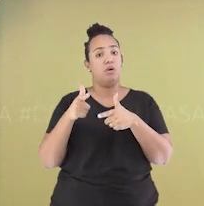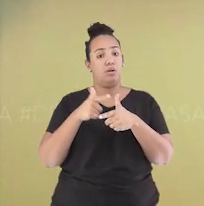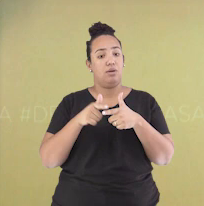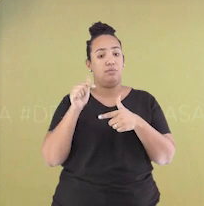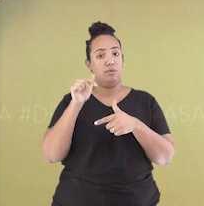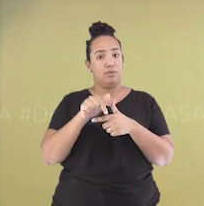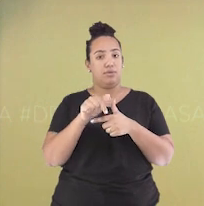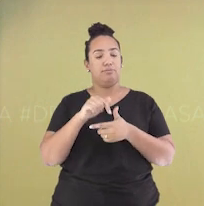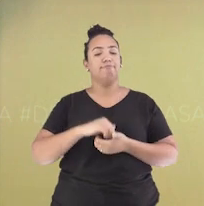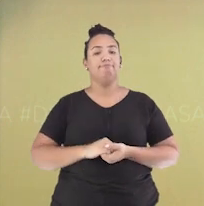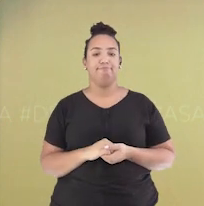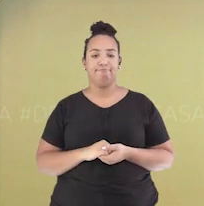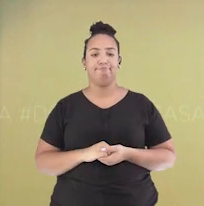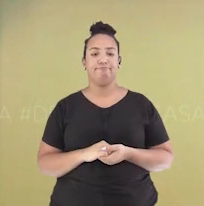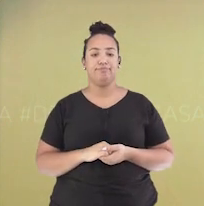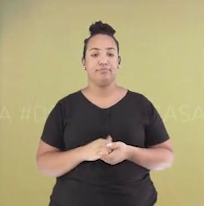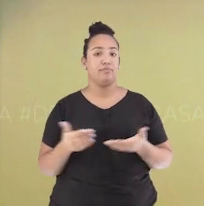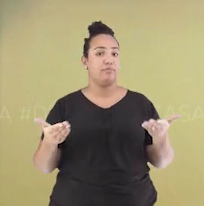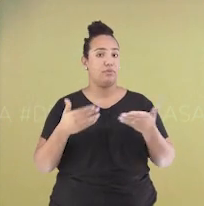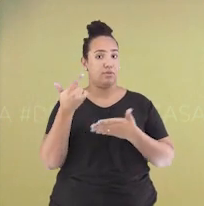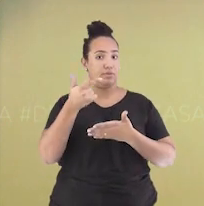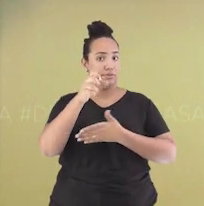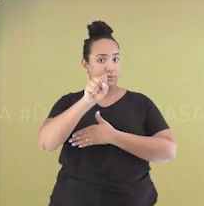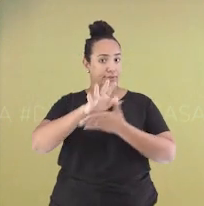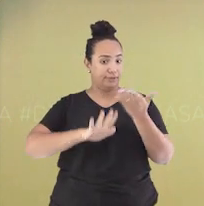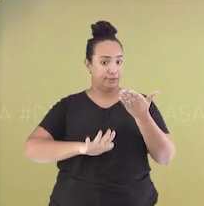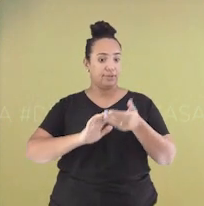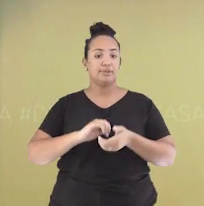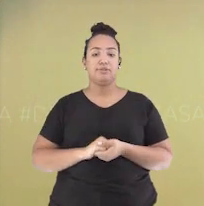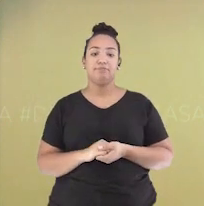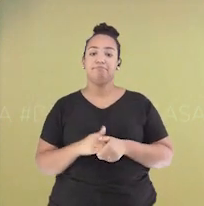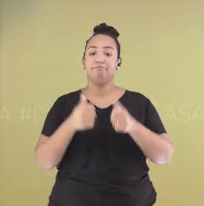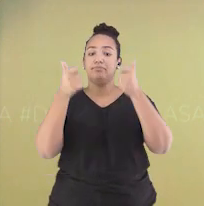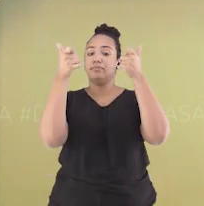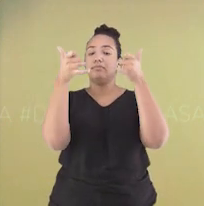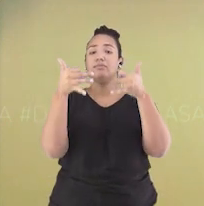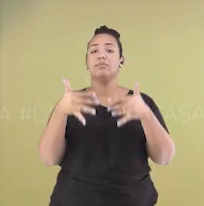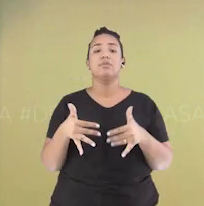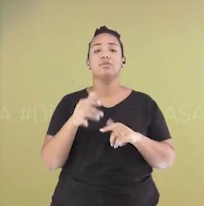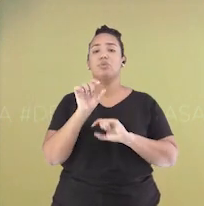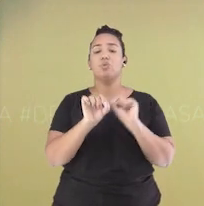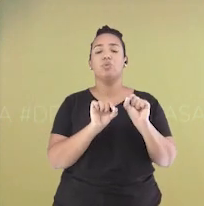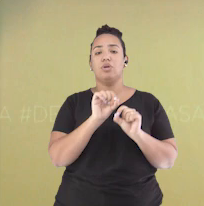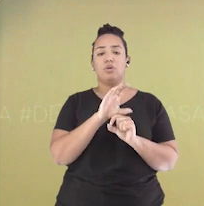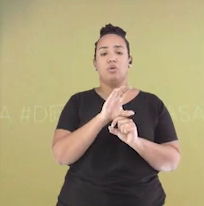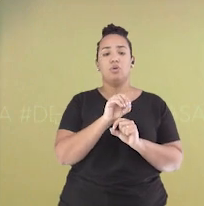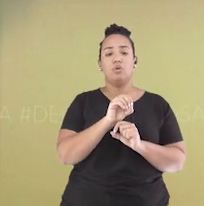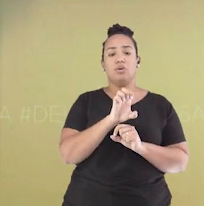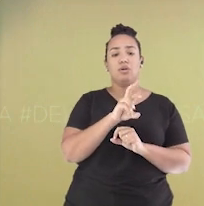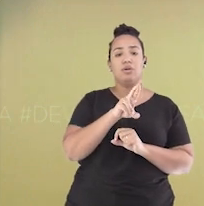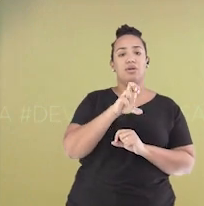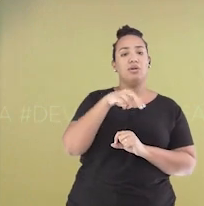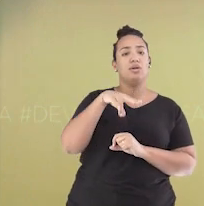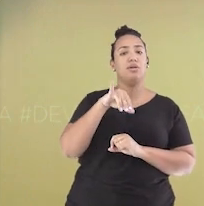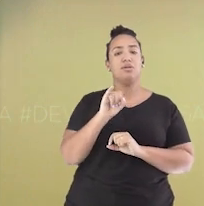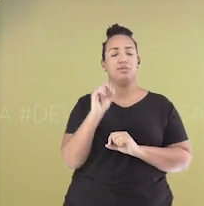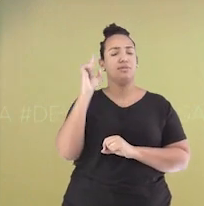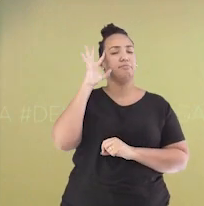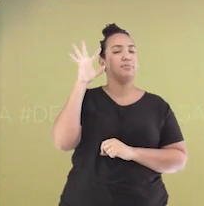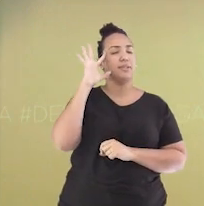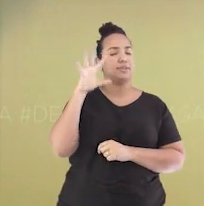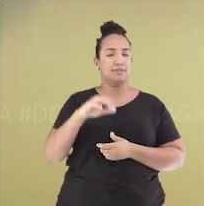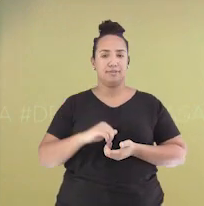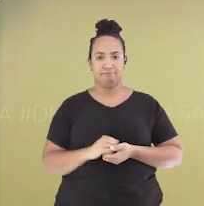forno sobre trilhos. Agora, questão número 2. Explique o que são a coerência e a coesão